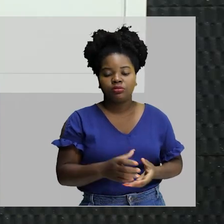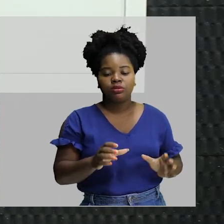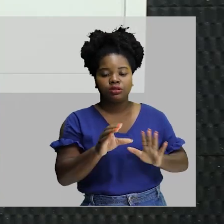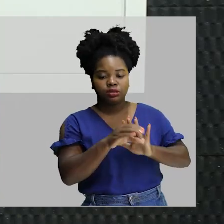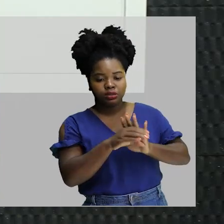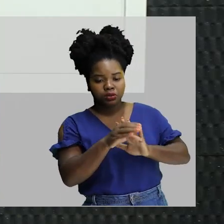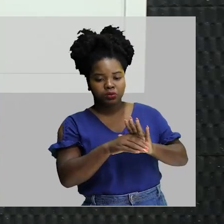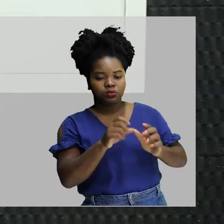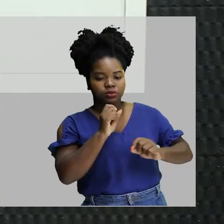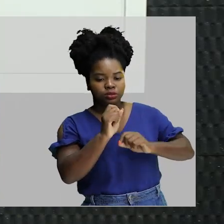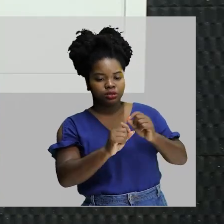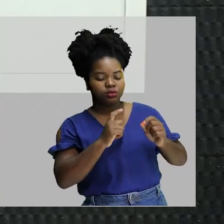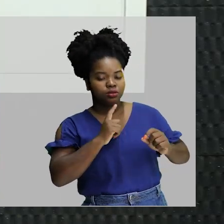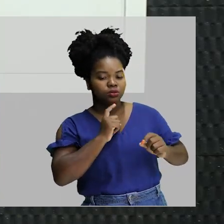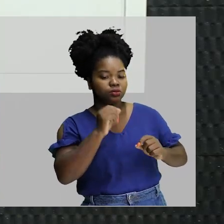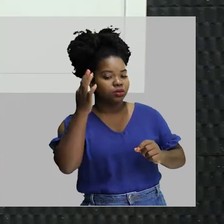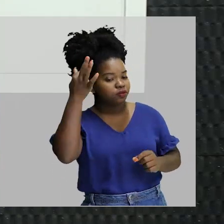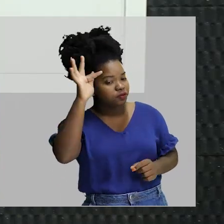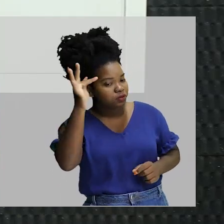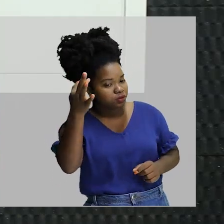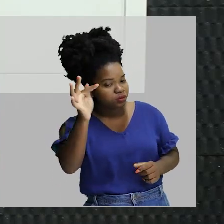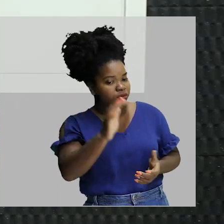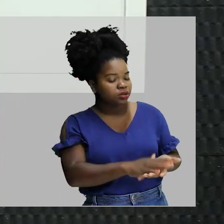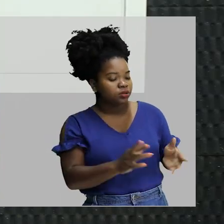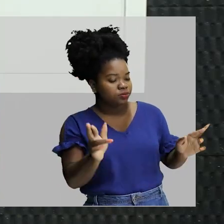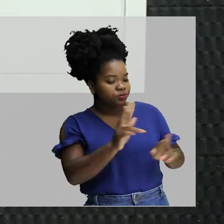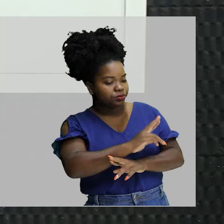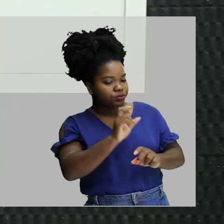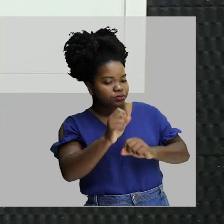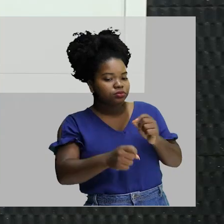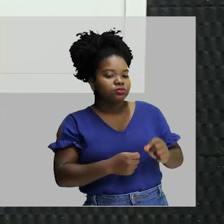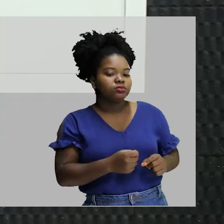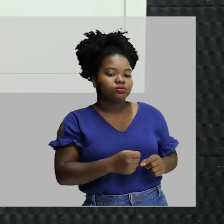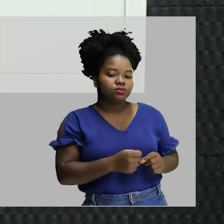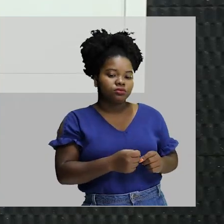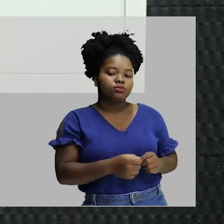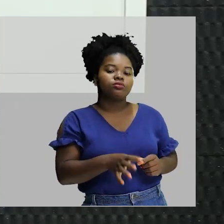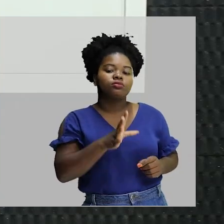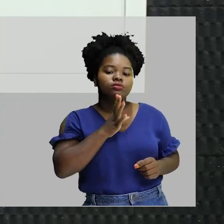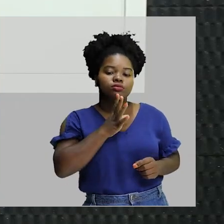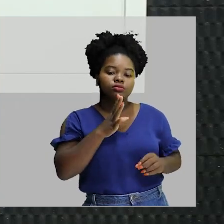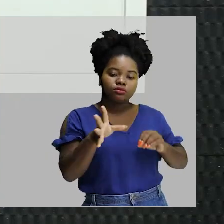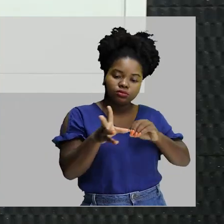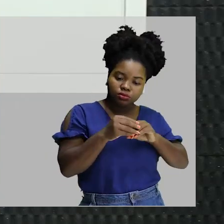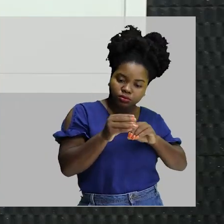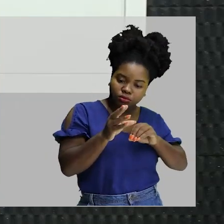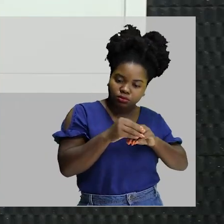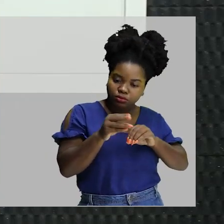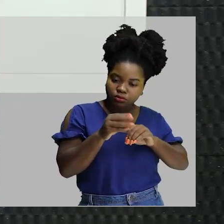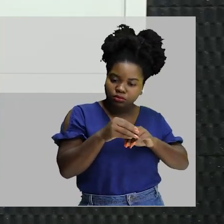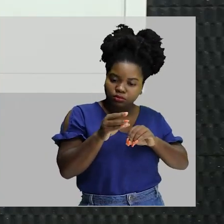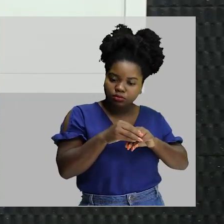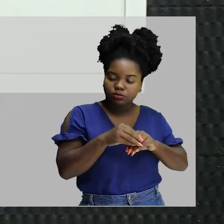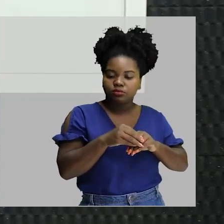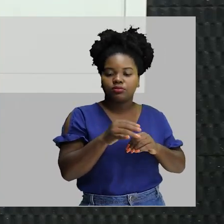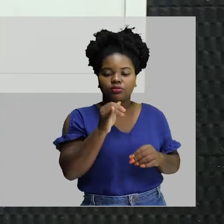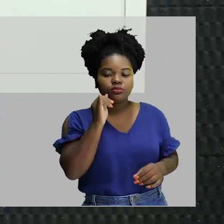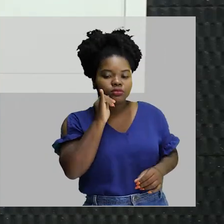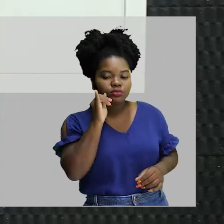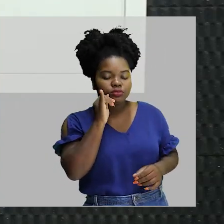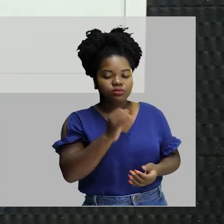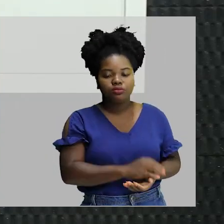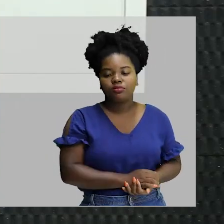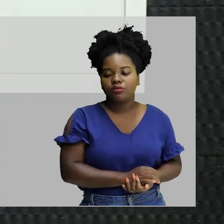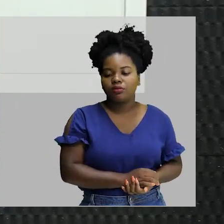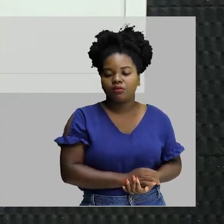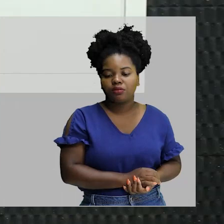interpretação filosófica ela vai estar associada, obviamente, ao conhecimento, certo? Por exemplo, é